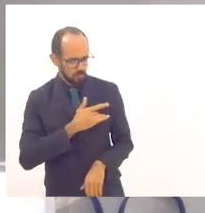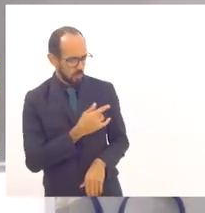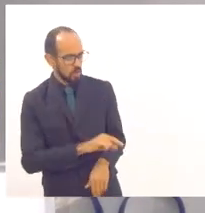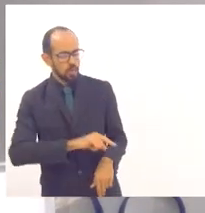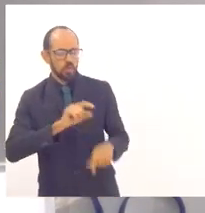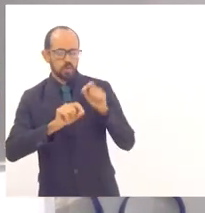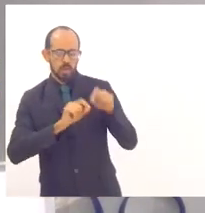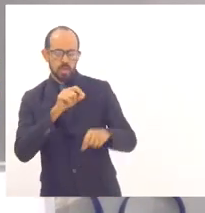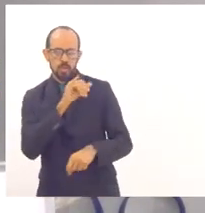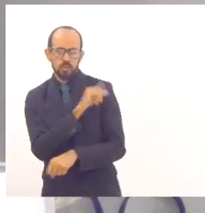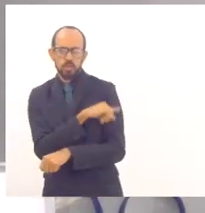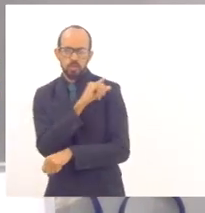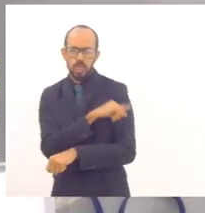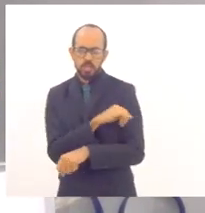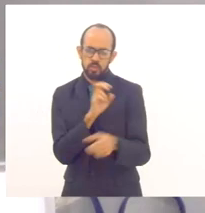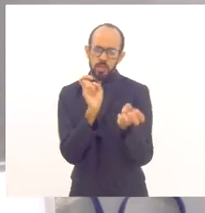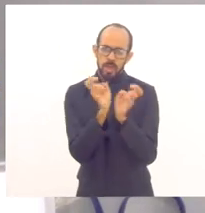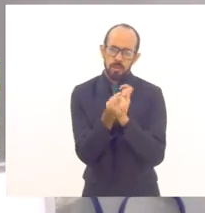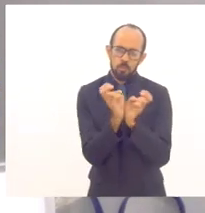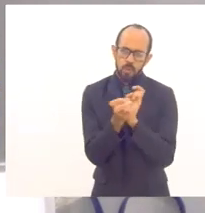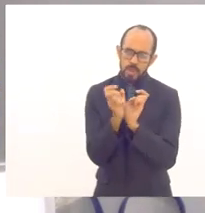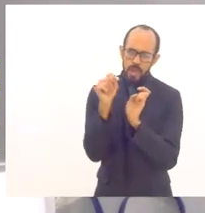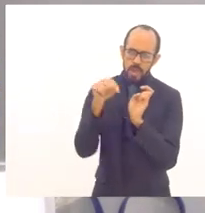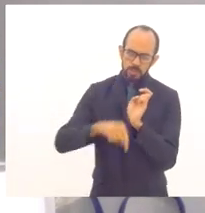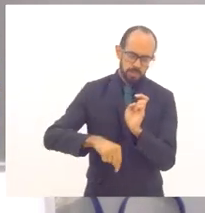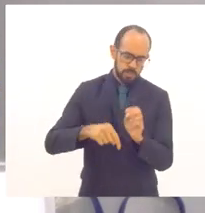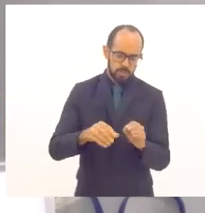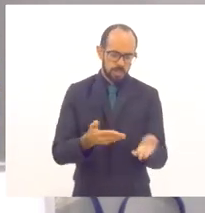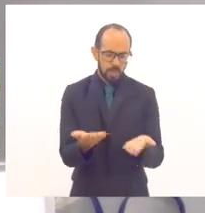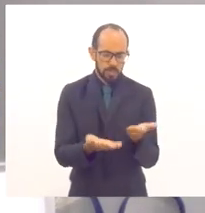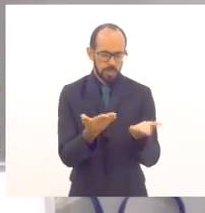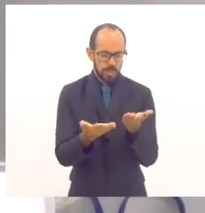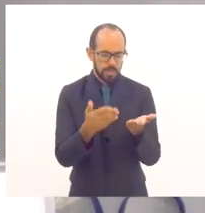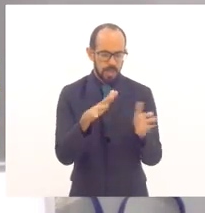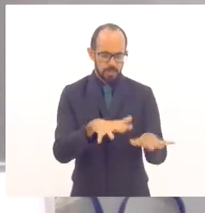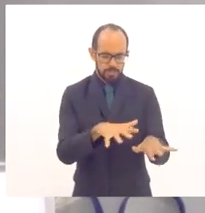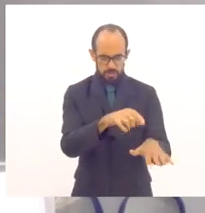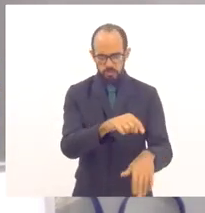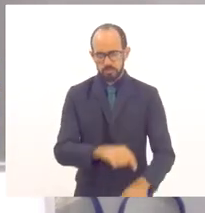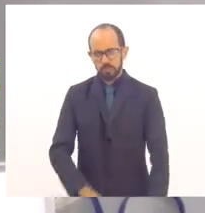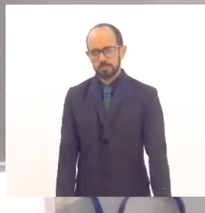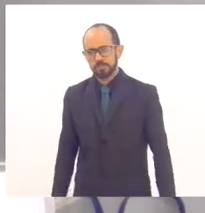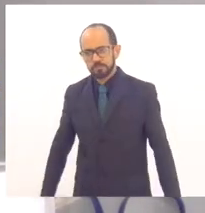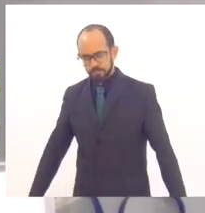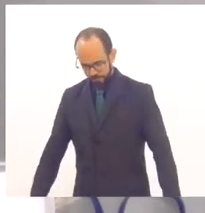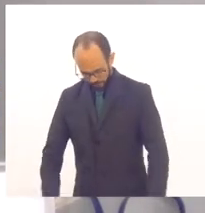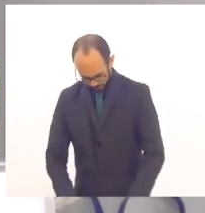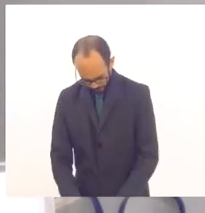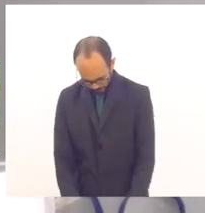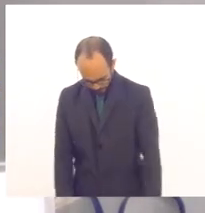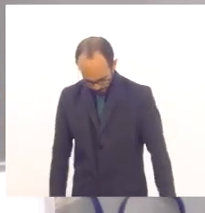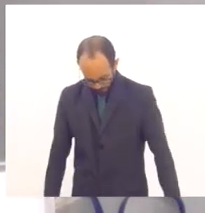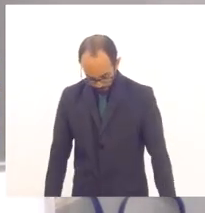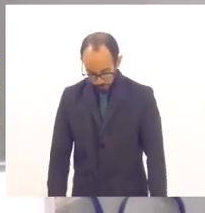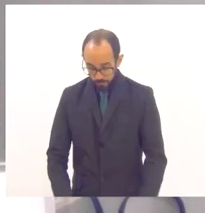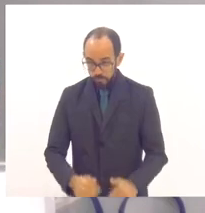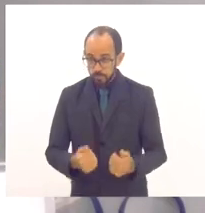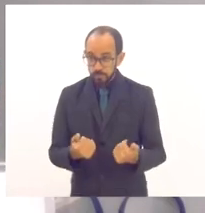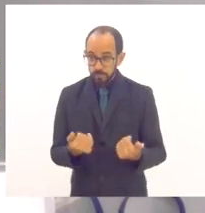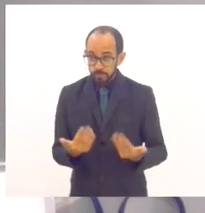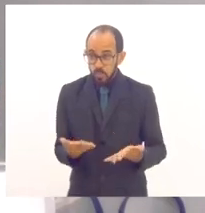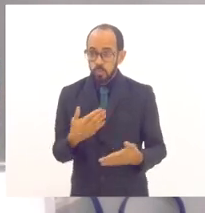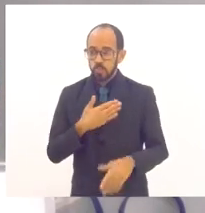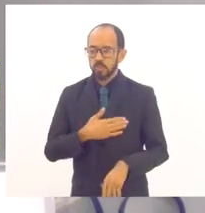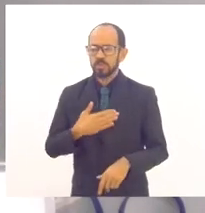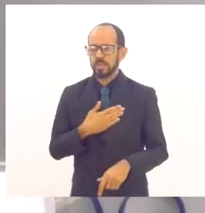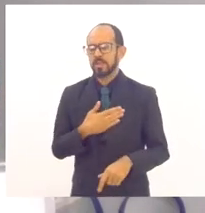Janeiro e a capoeira do Rio de Janeiro tratada desta forma. Bom, dito isso, gostaria